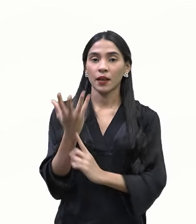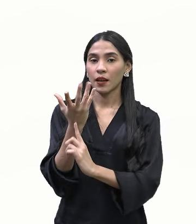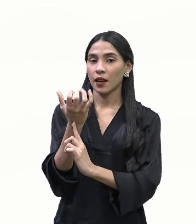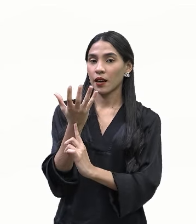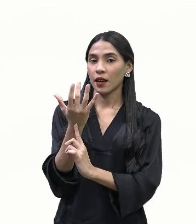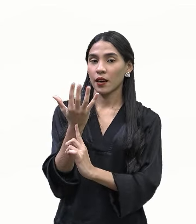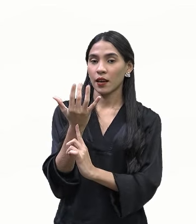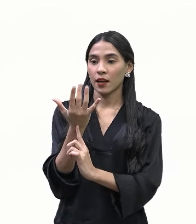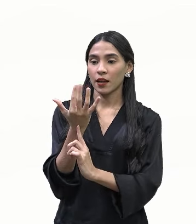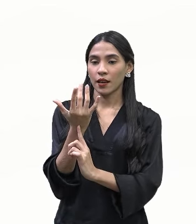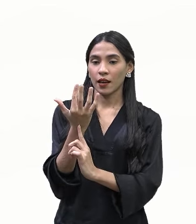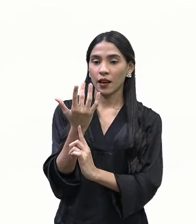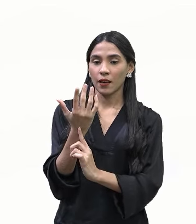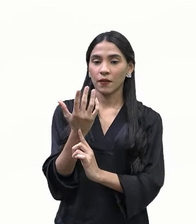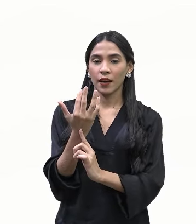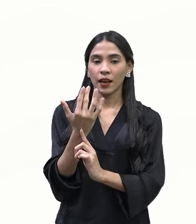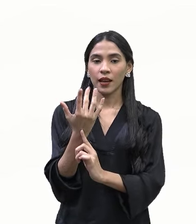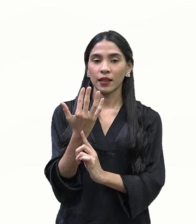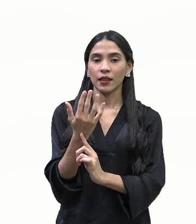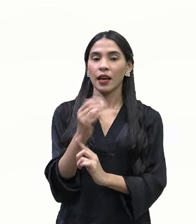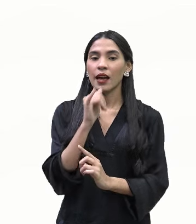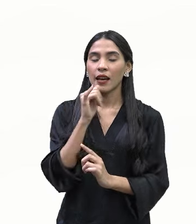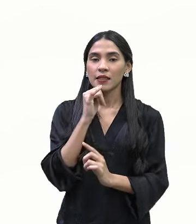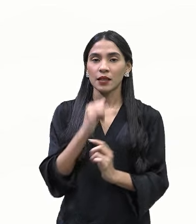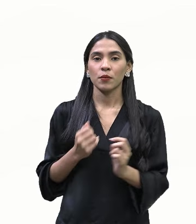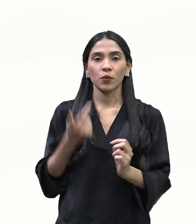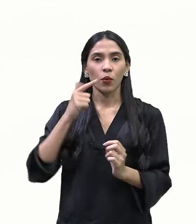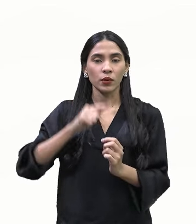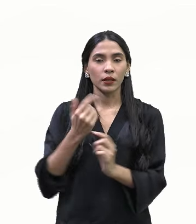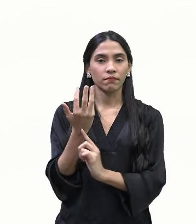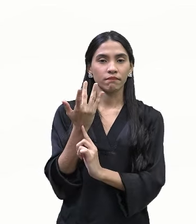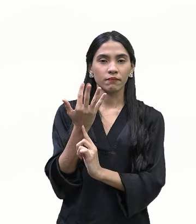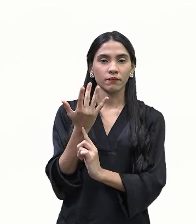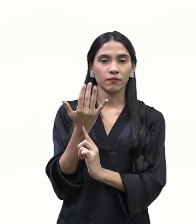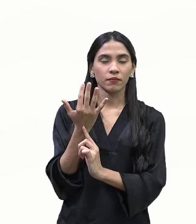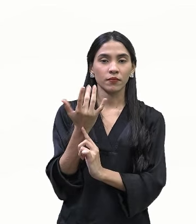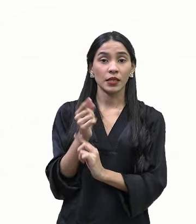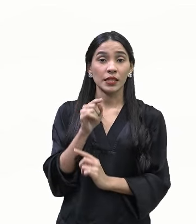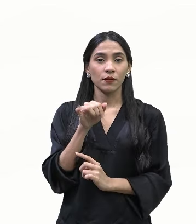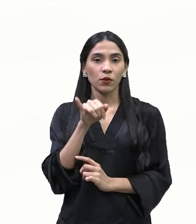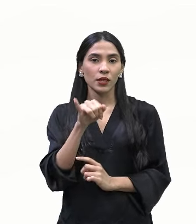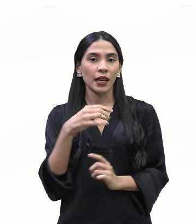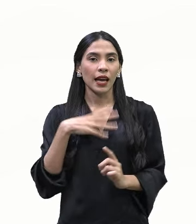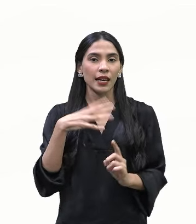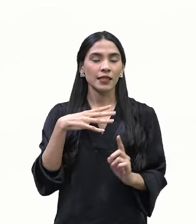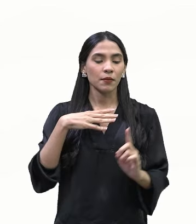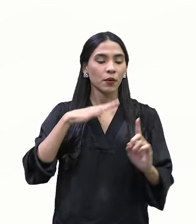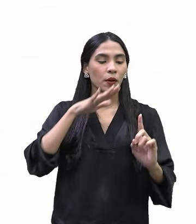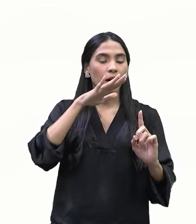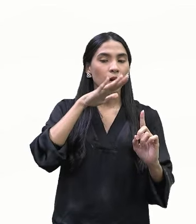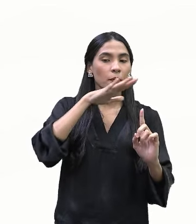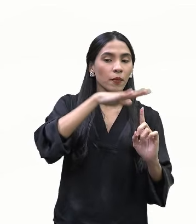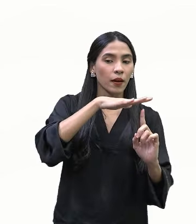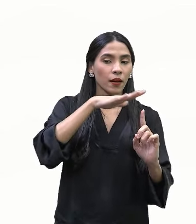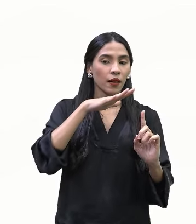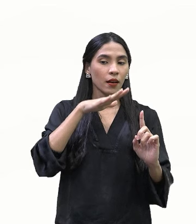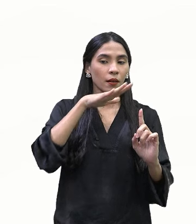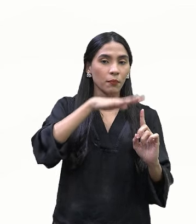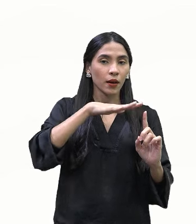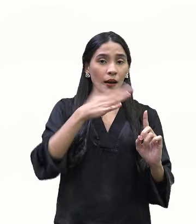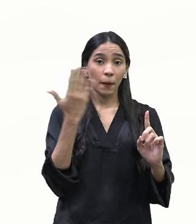à medida que ela está queimando, se você colocar a mão em cima